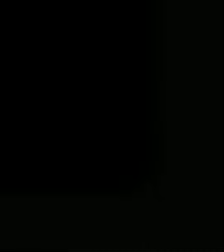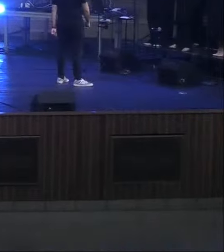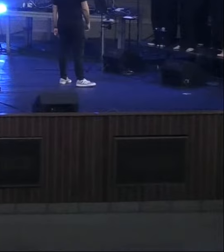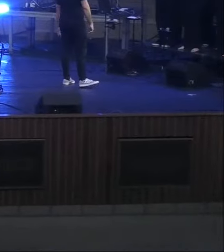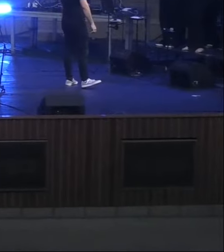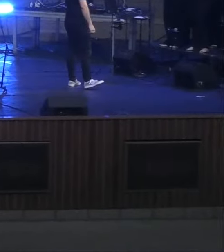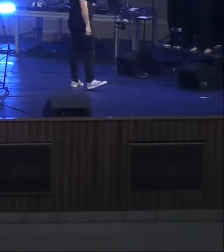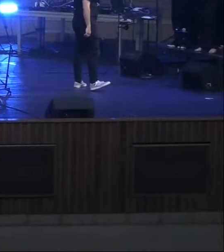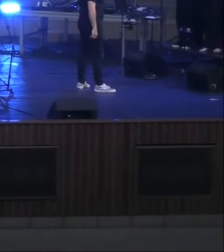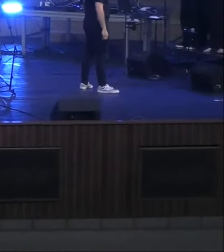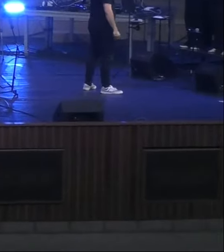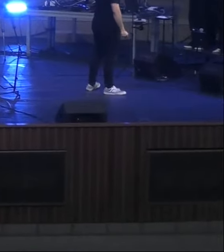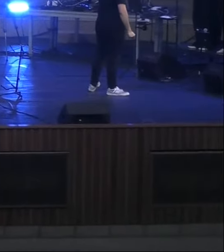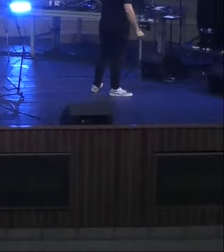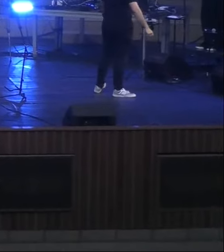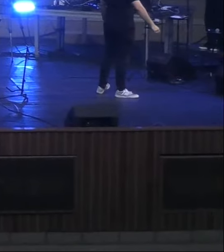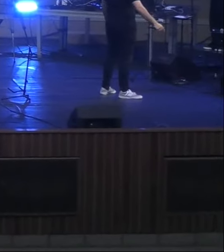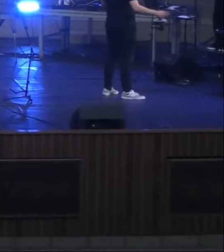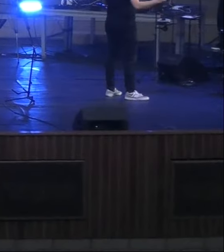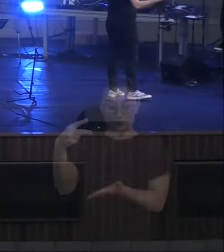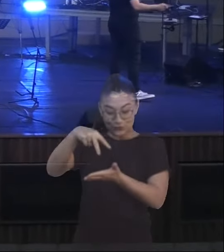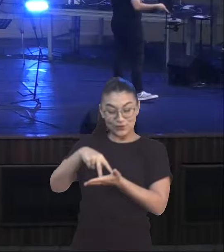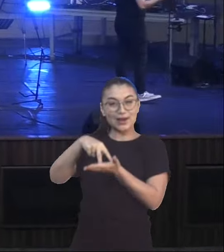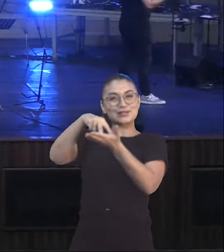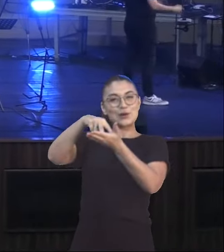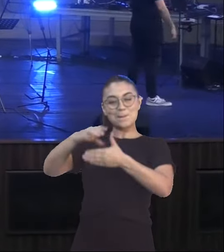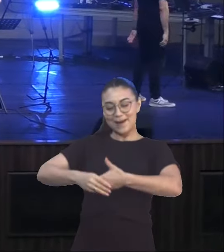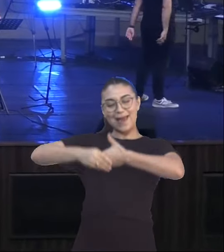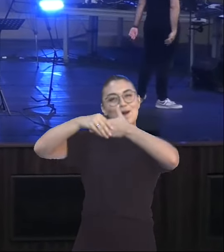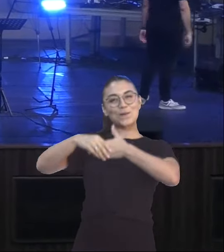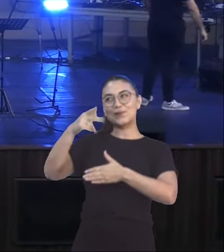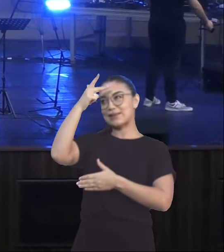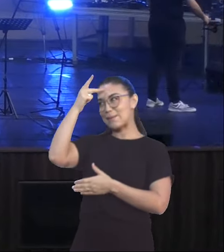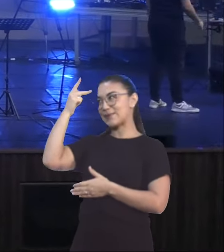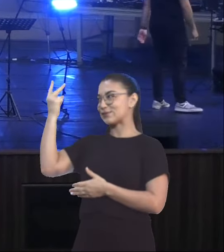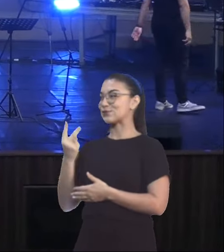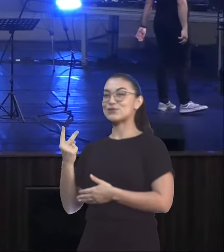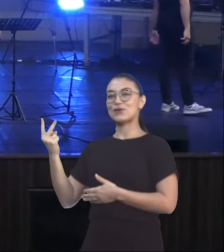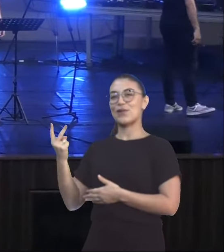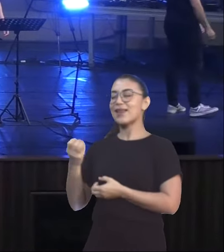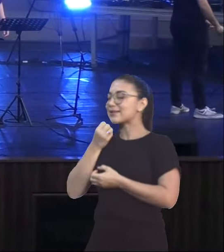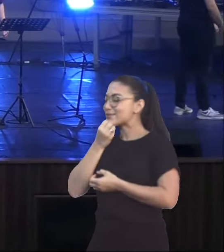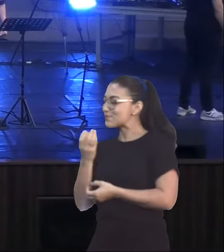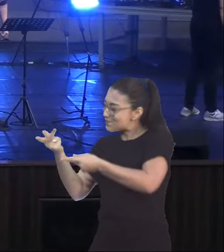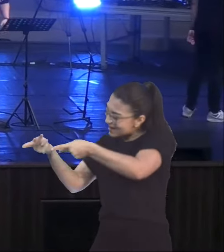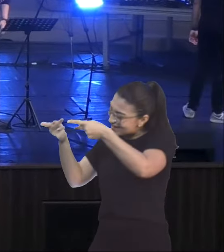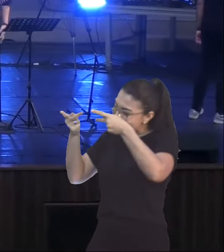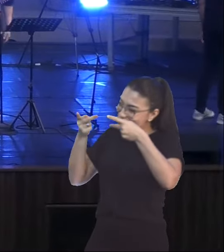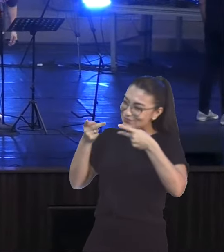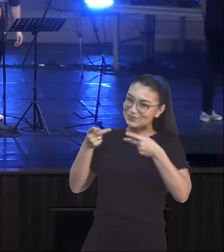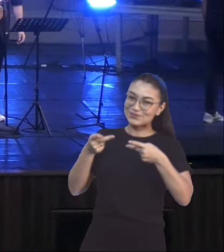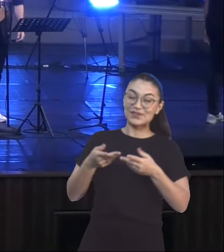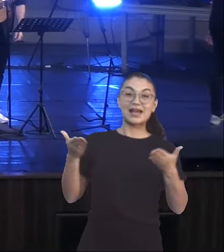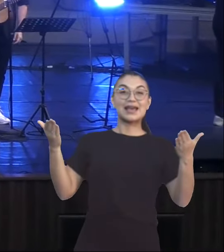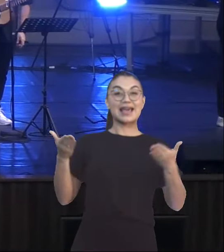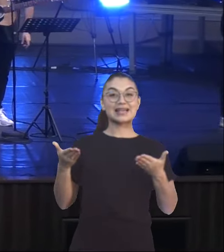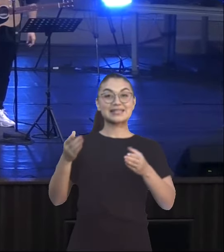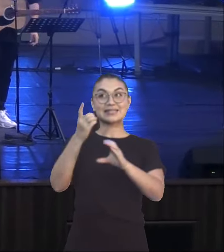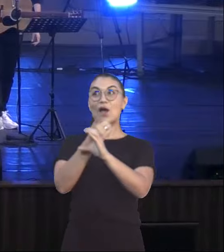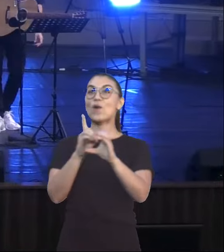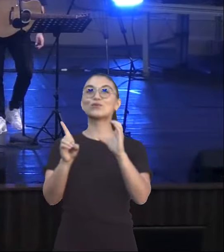quer mais do Senhor? Fica de pé, cumprimenta a pessoa que está do seu lado. Diga seja bem-vindo à casa de Deus. Esse é o TBO, nosso culto de